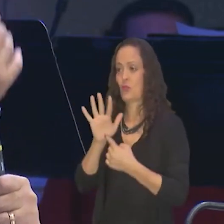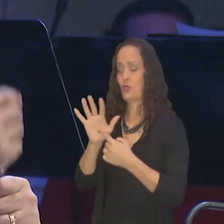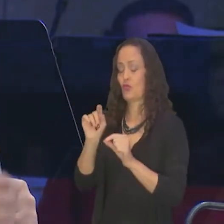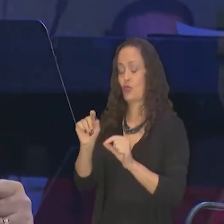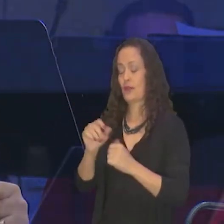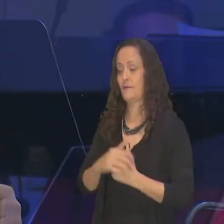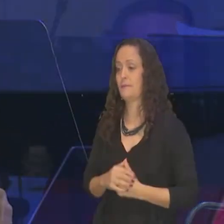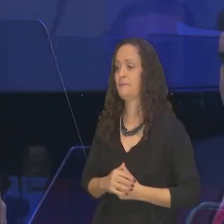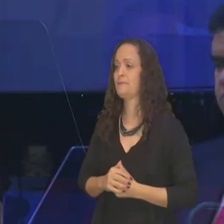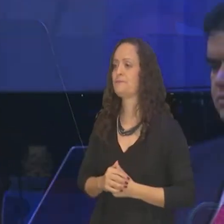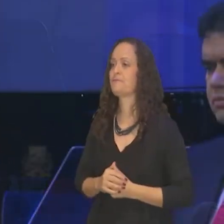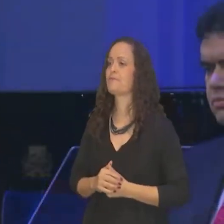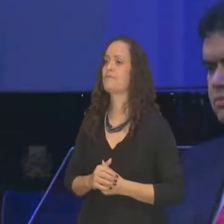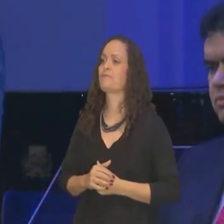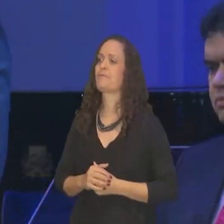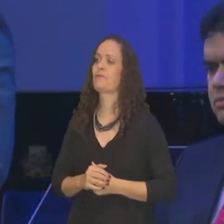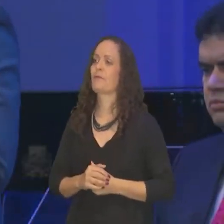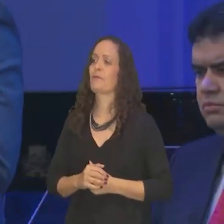destaque.